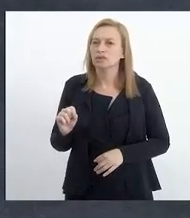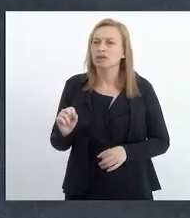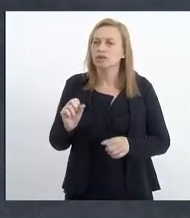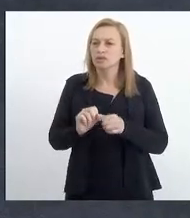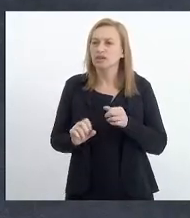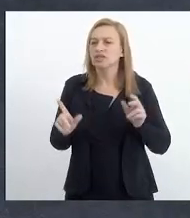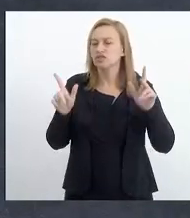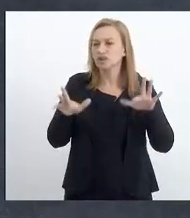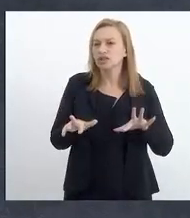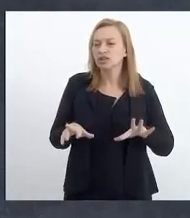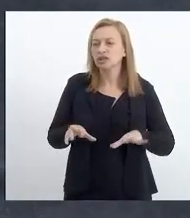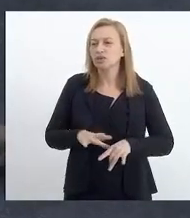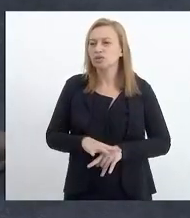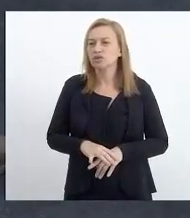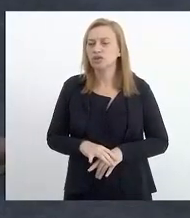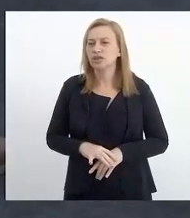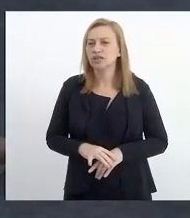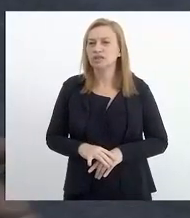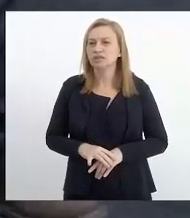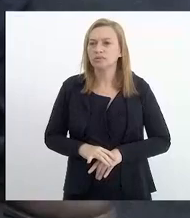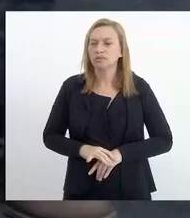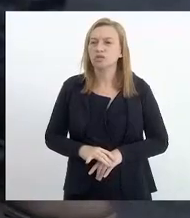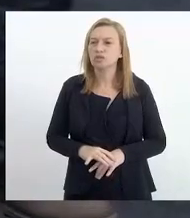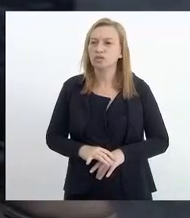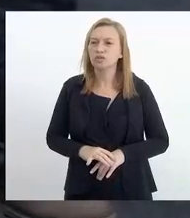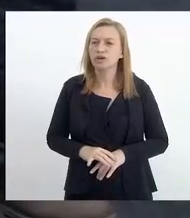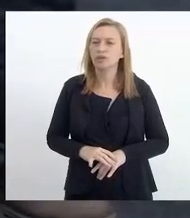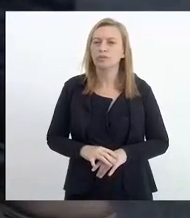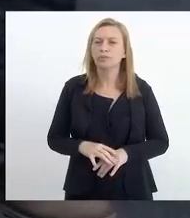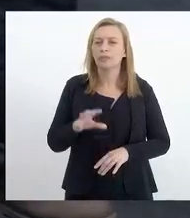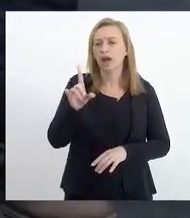diferenciação. A União, através de um